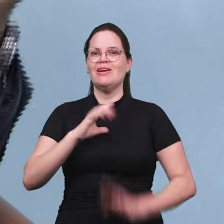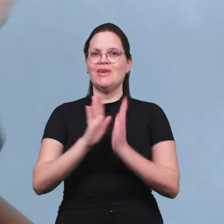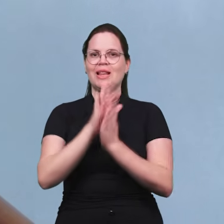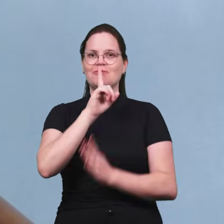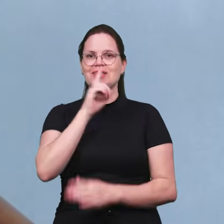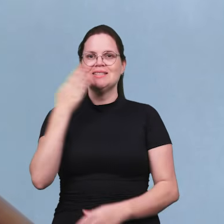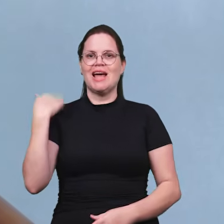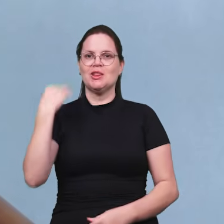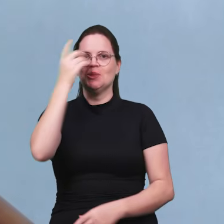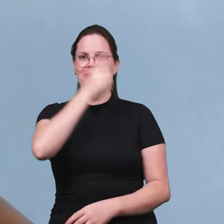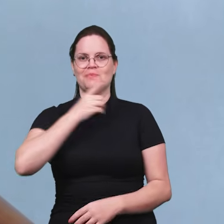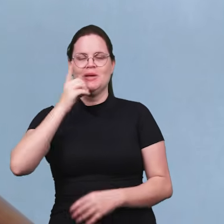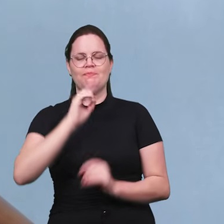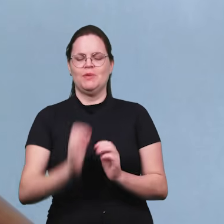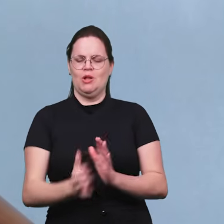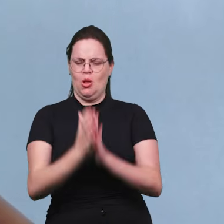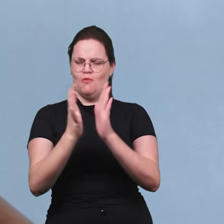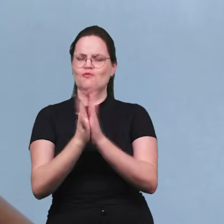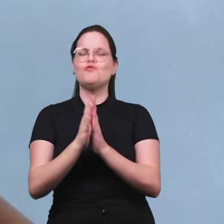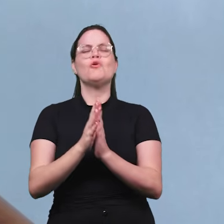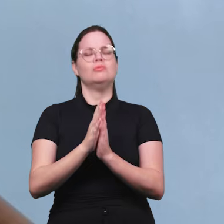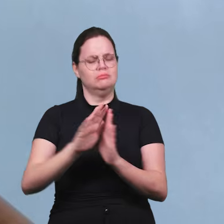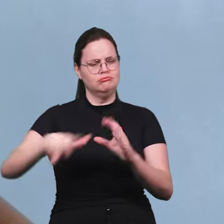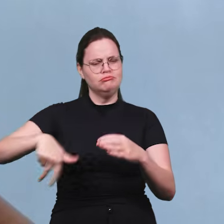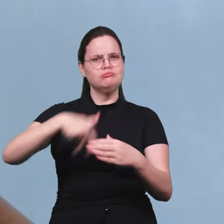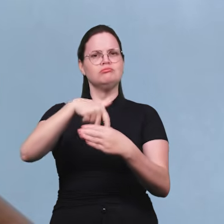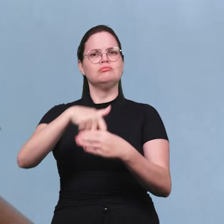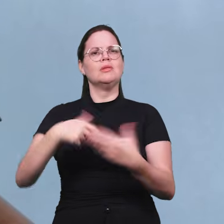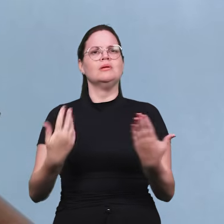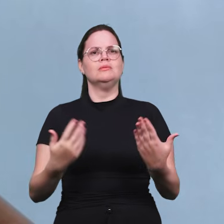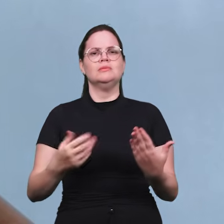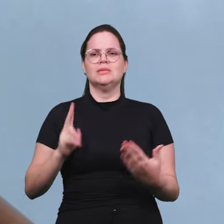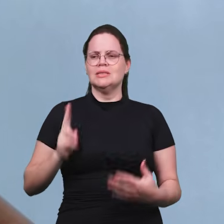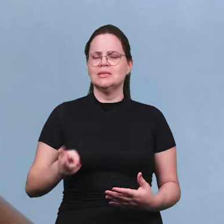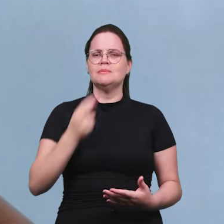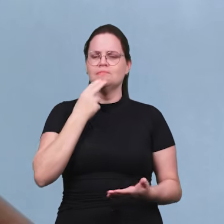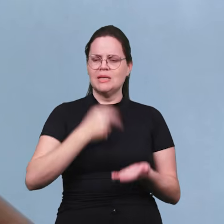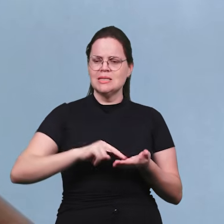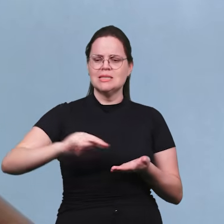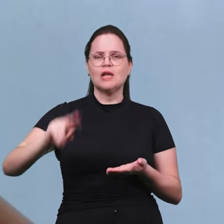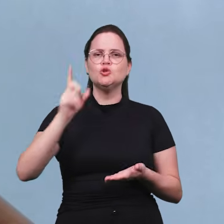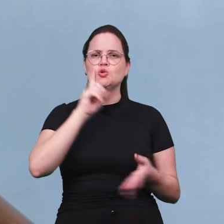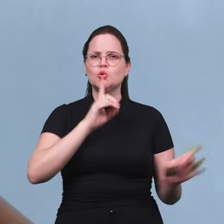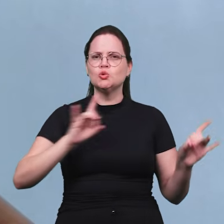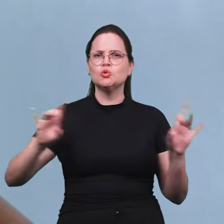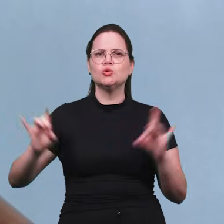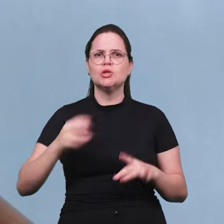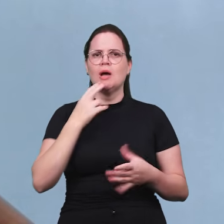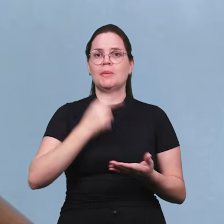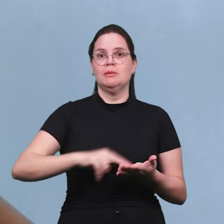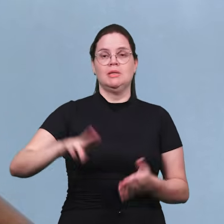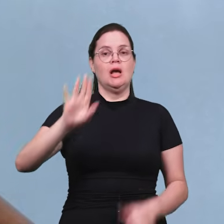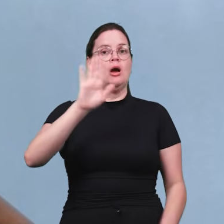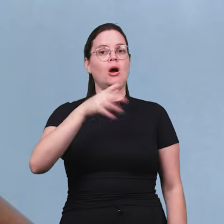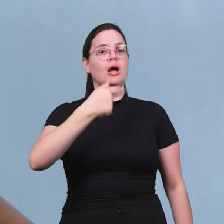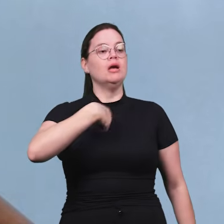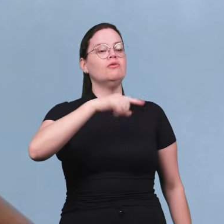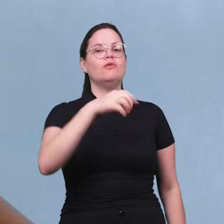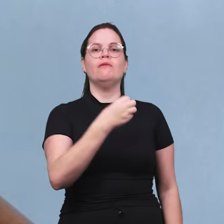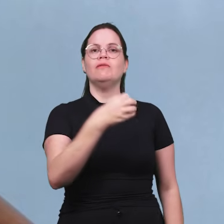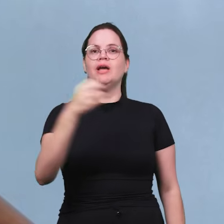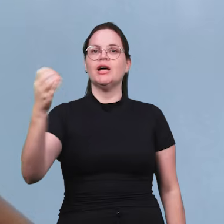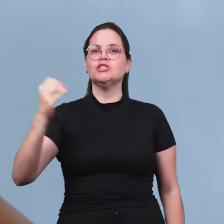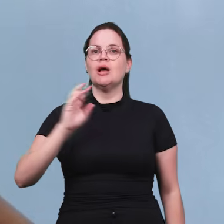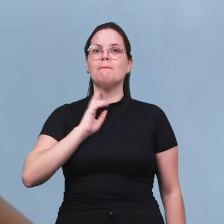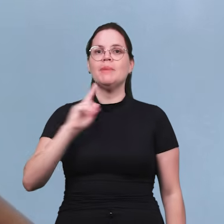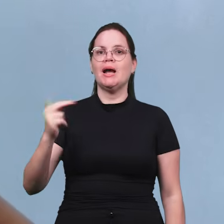oramos domingo, fez louvor, ele passa mensagem todo dia para mim aqui, passa mensagem, tô viajando, vou para BH visitar